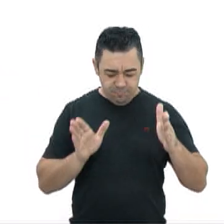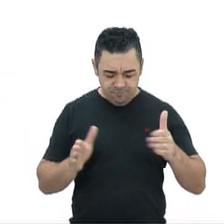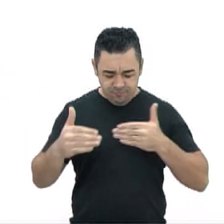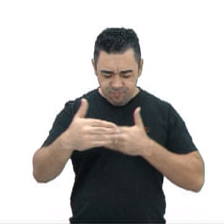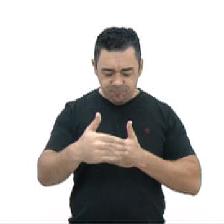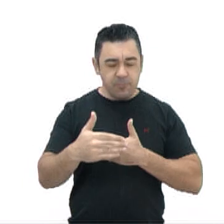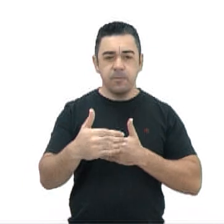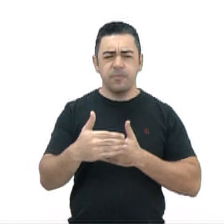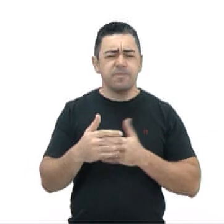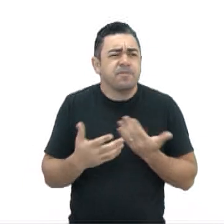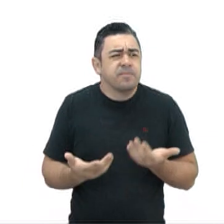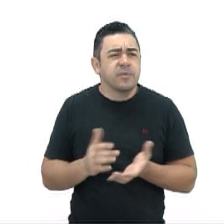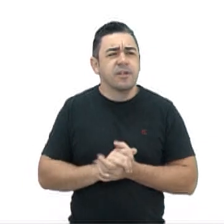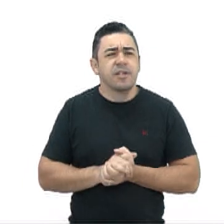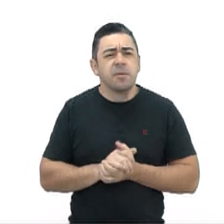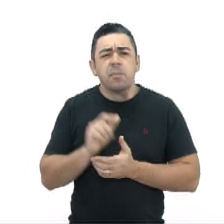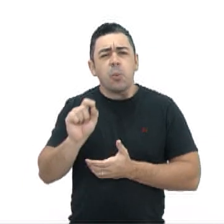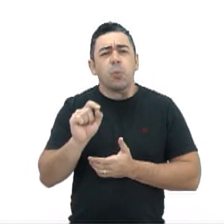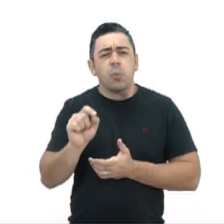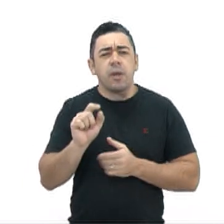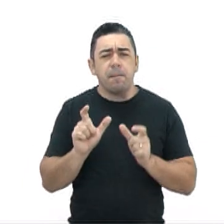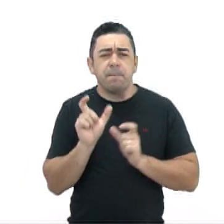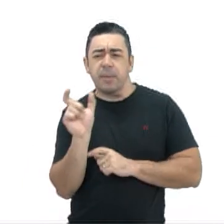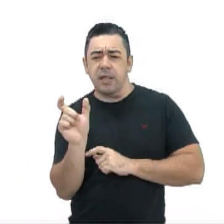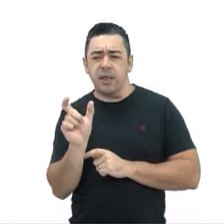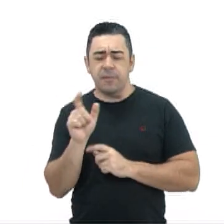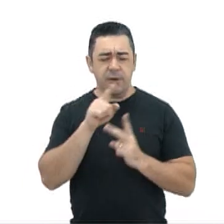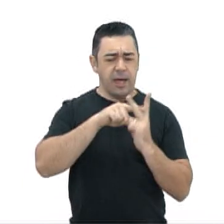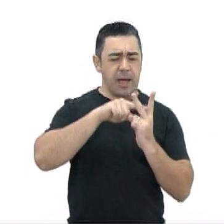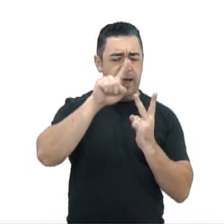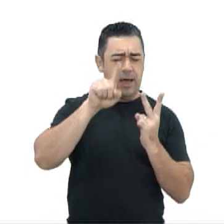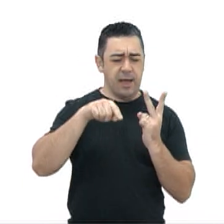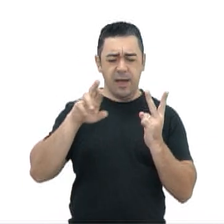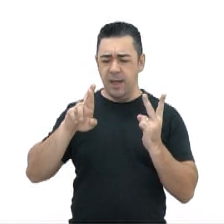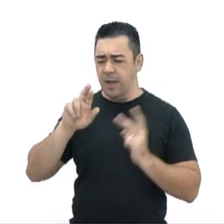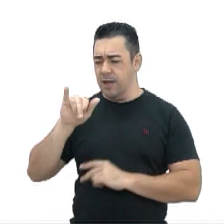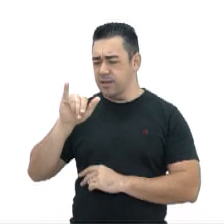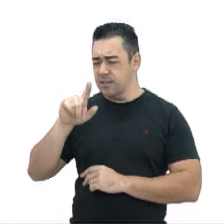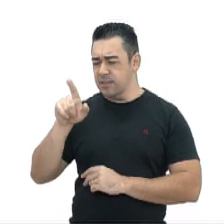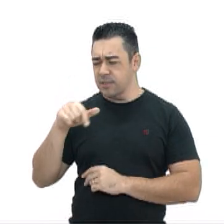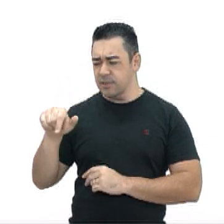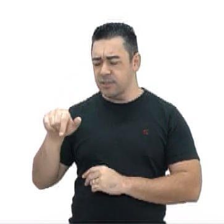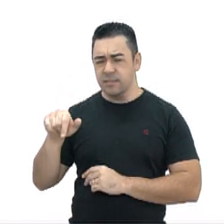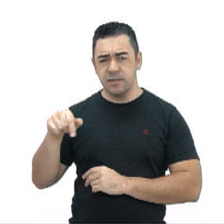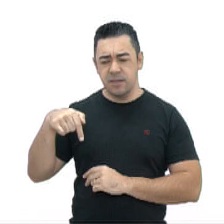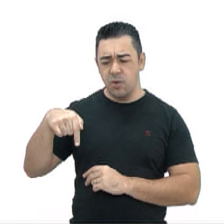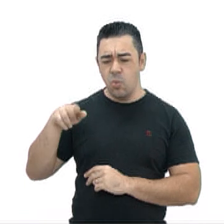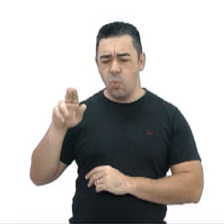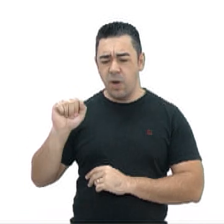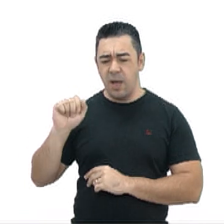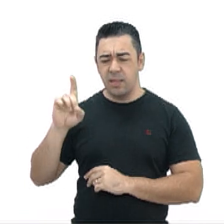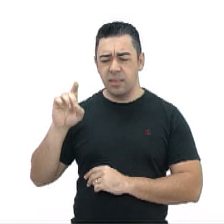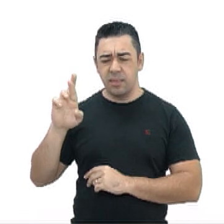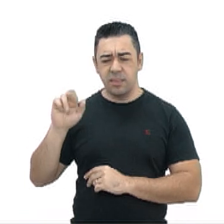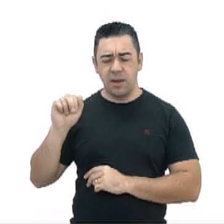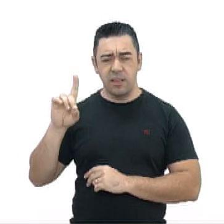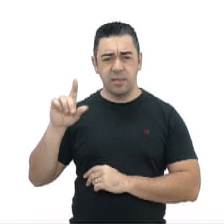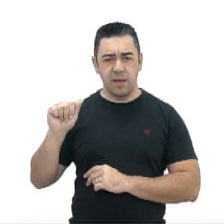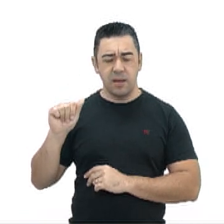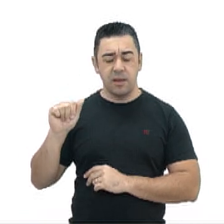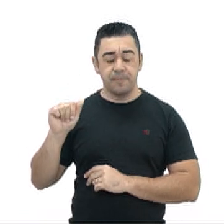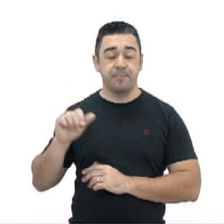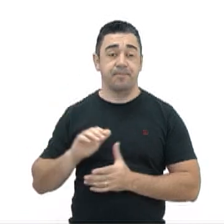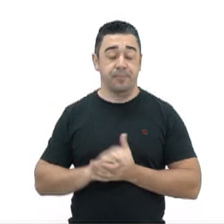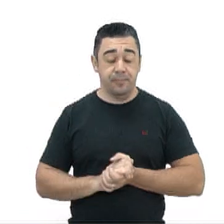Mas então, da onde será que vem o termo raiz quadrada? Bom, muitas são as ideias, as informações que